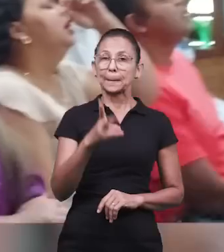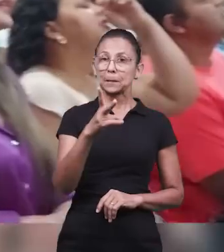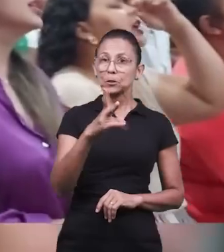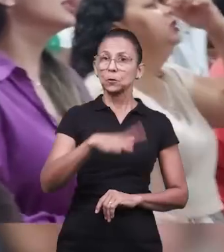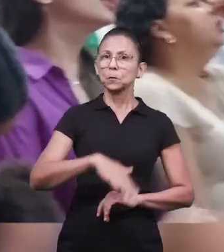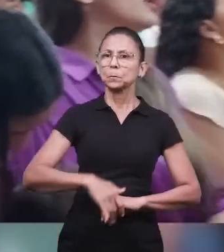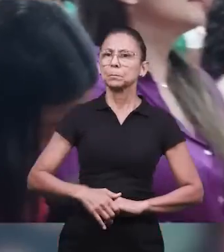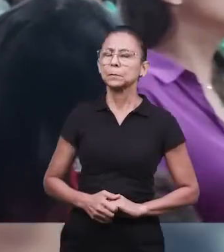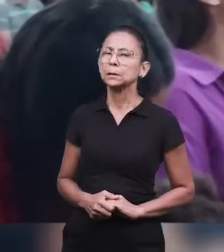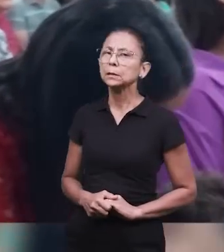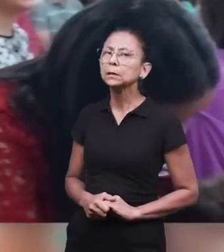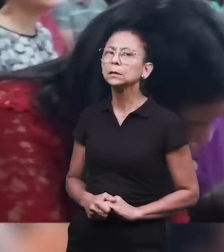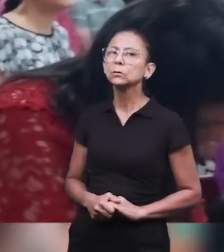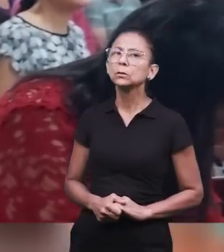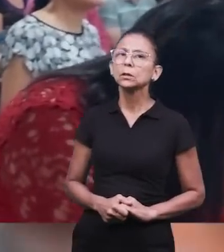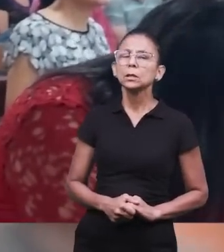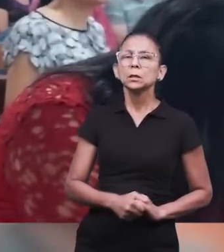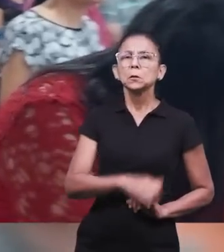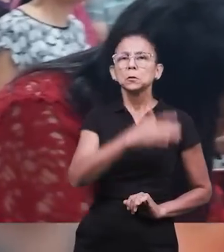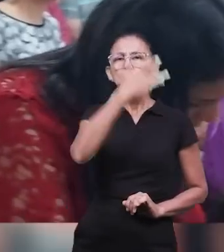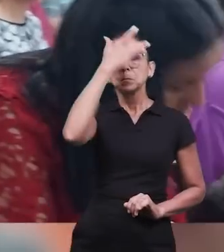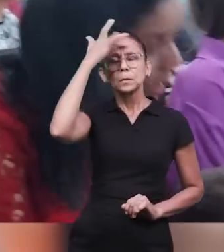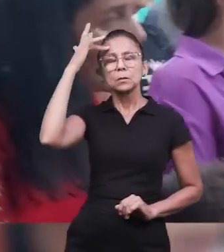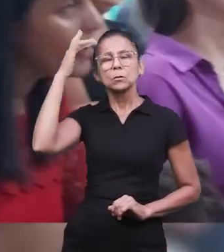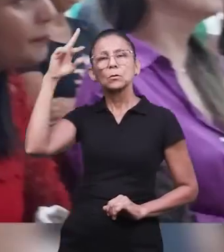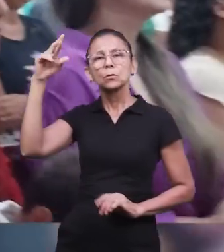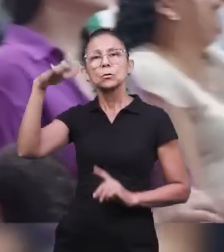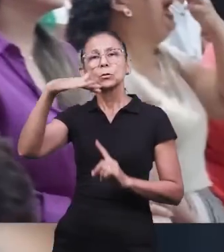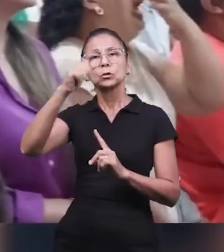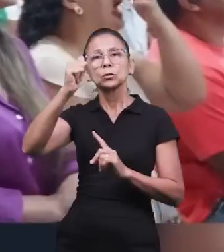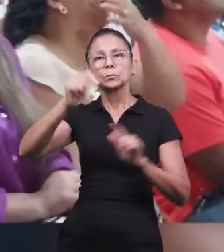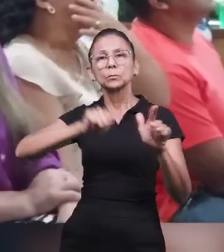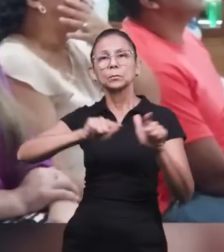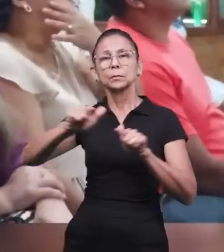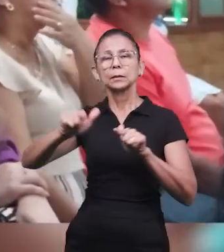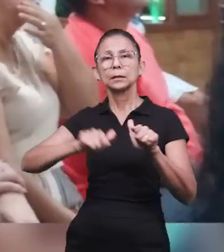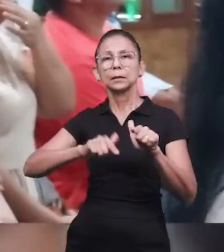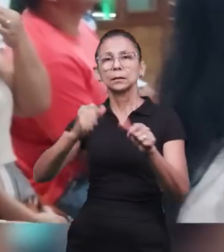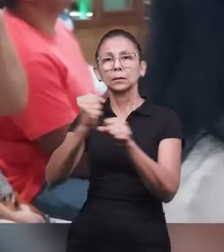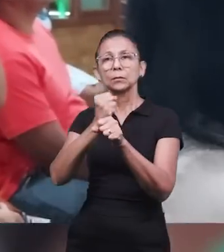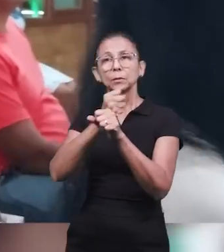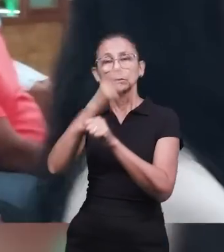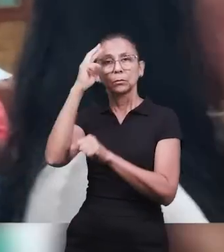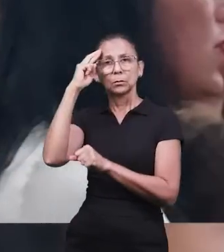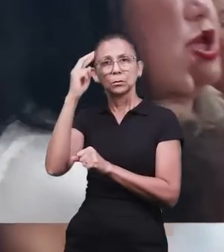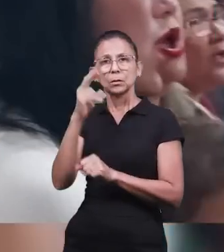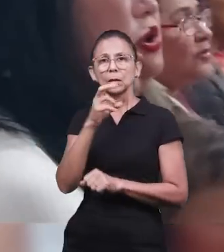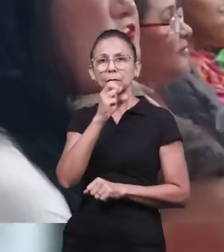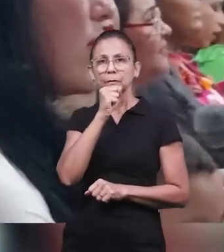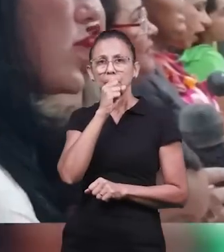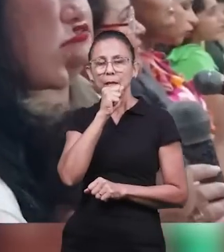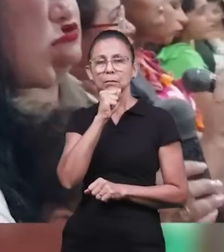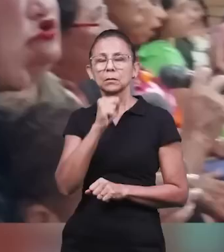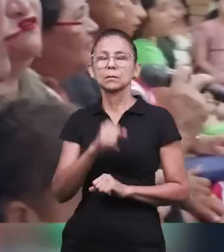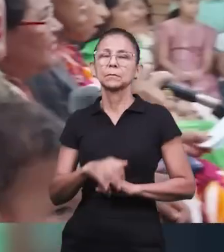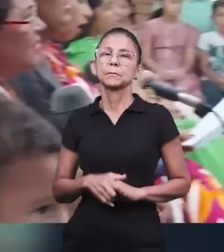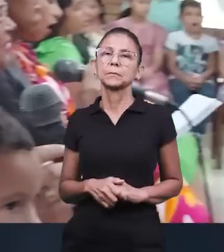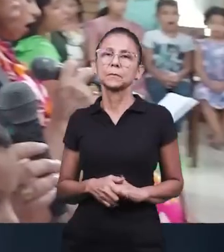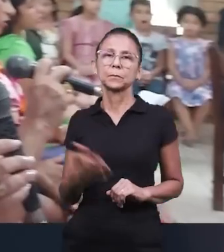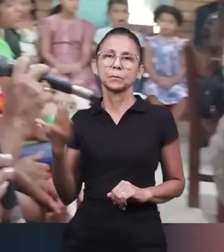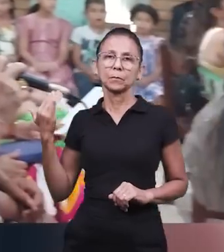ceia e irmãos que foram levantados para o serviço da Casa do Senhor. Neste último sábado, dia 18, na cidade